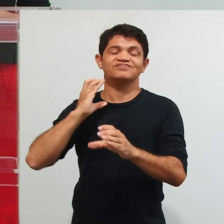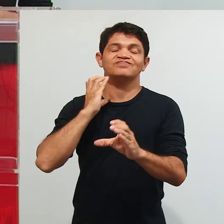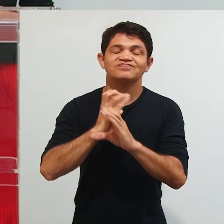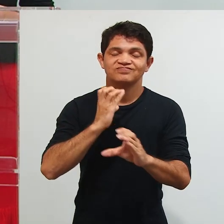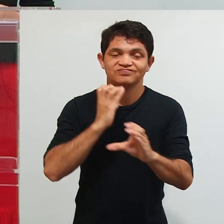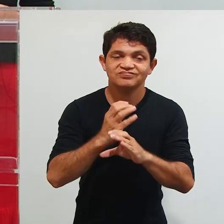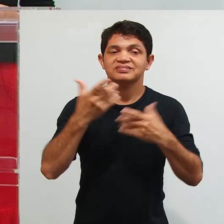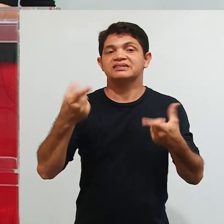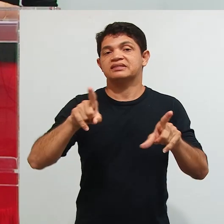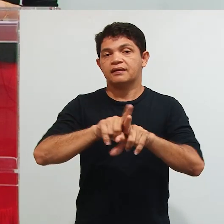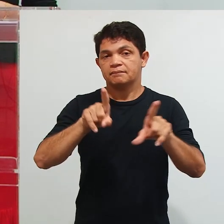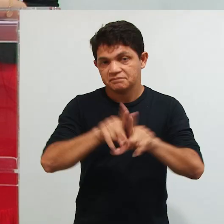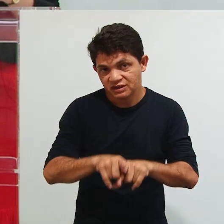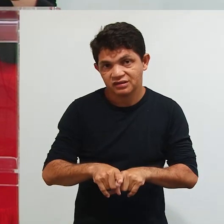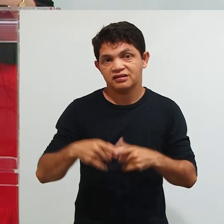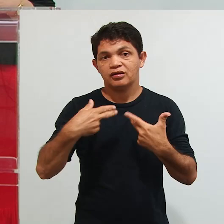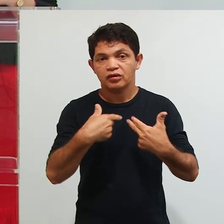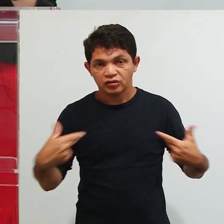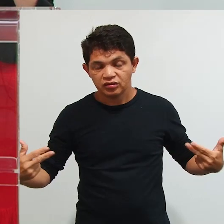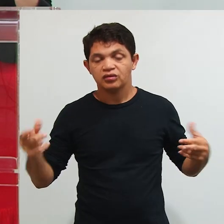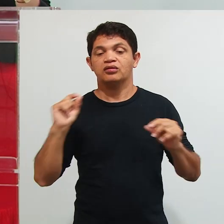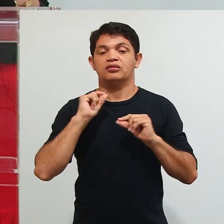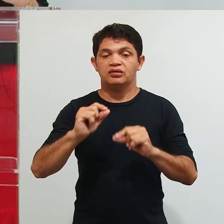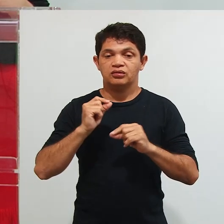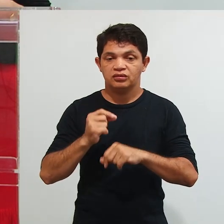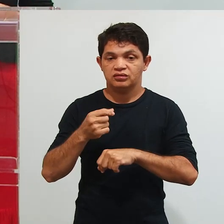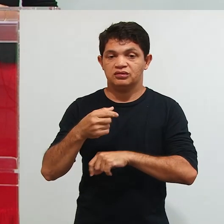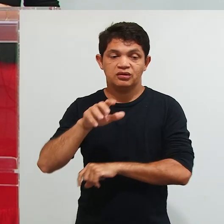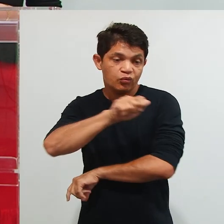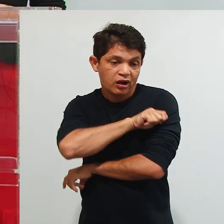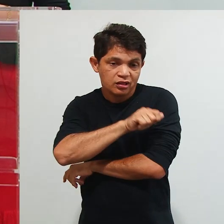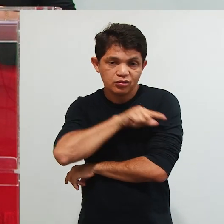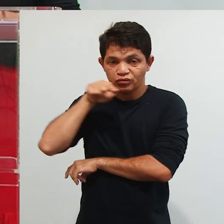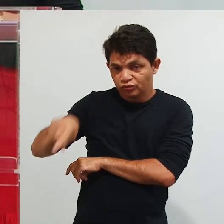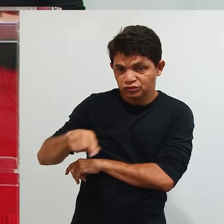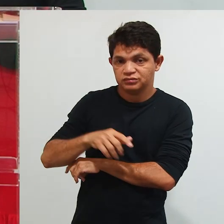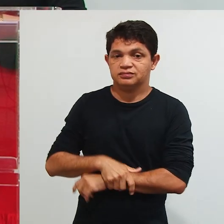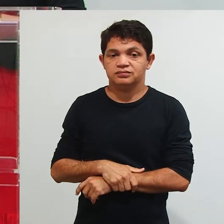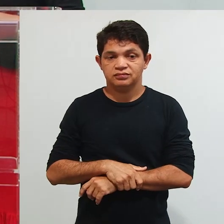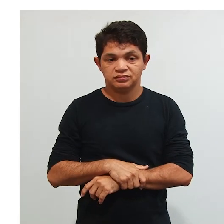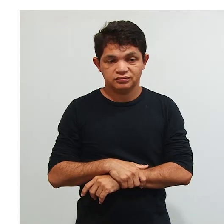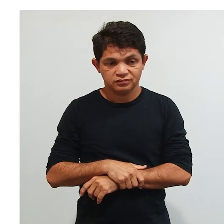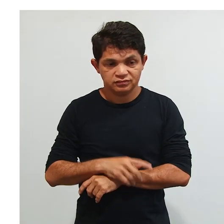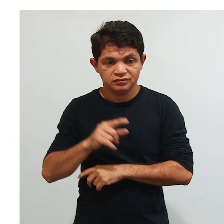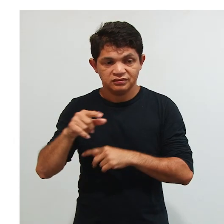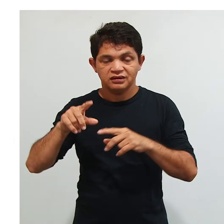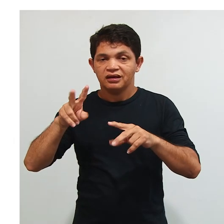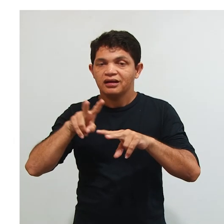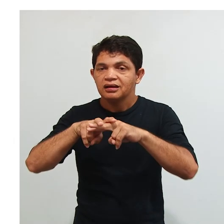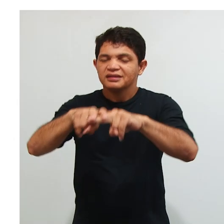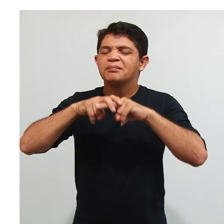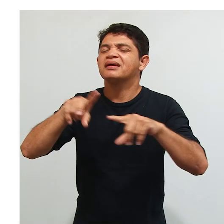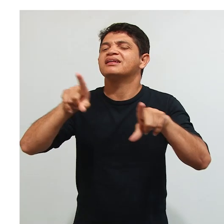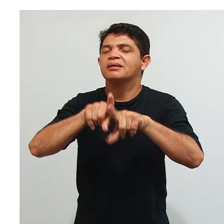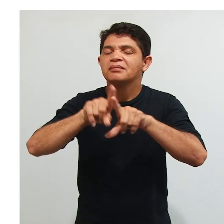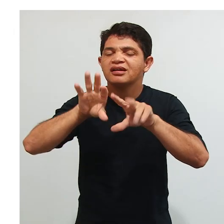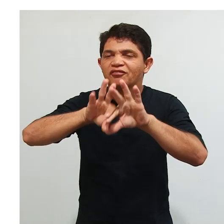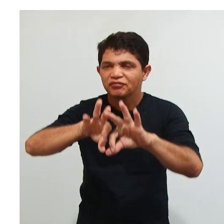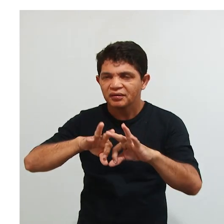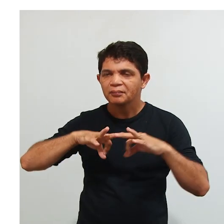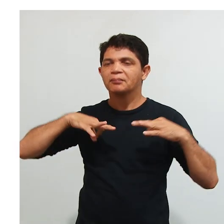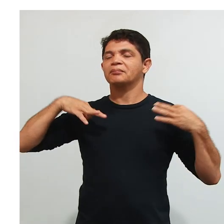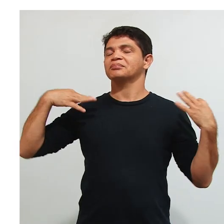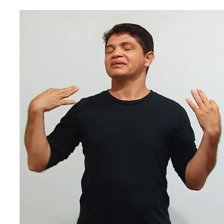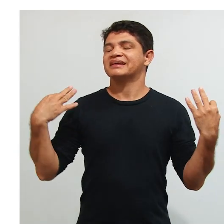dificuldade de aprendizagem, né? Para aquela turma ou para aquele aluno. No âmbito familiar, né? Há uma